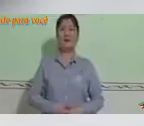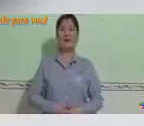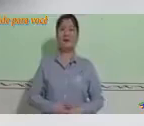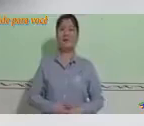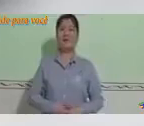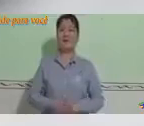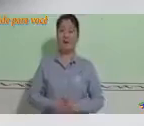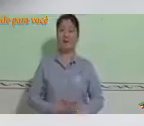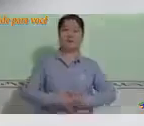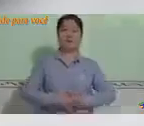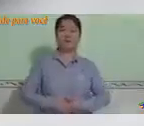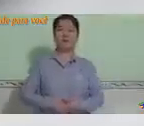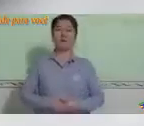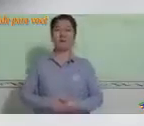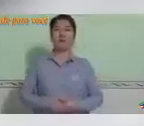têm diabetes,